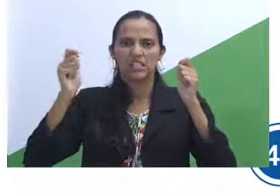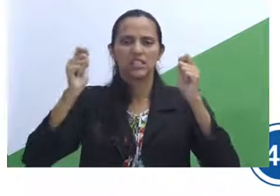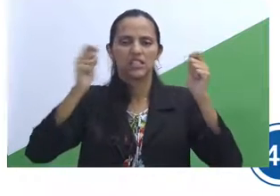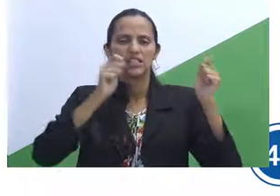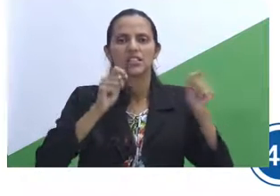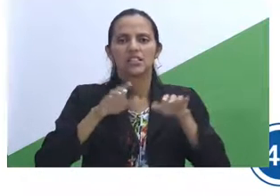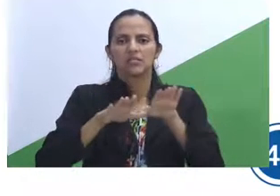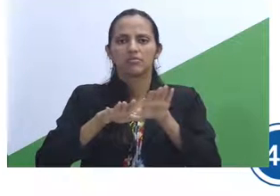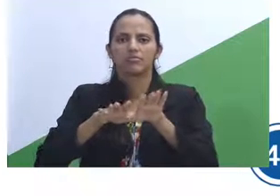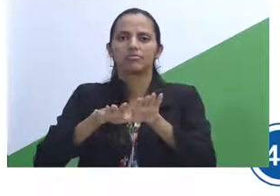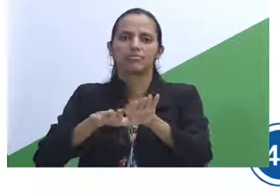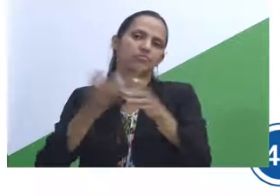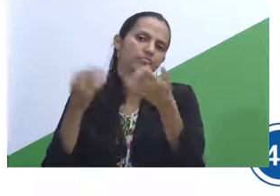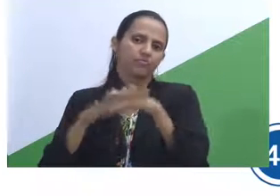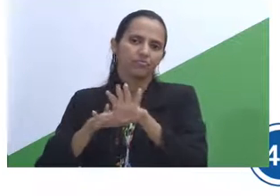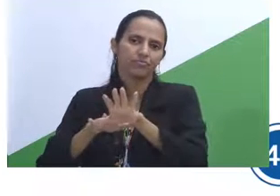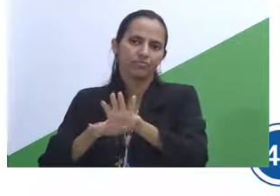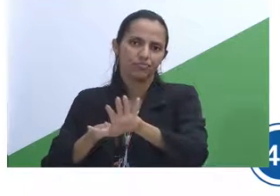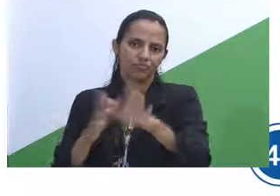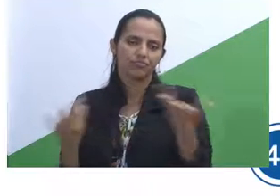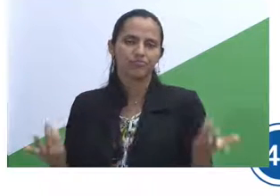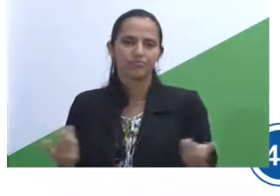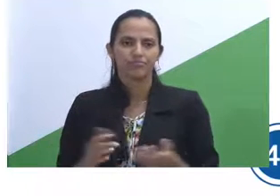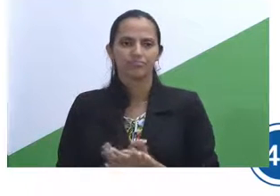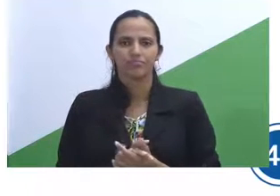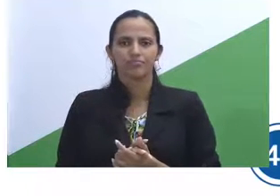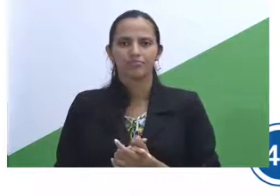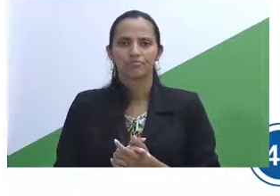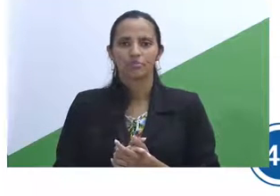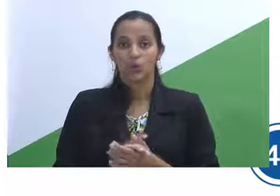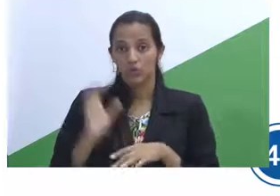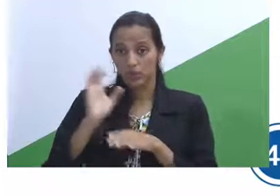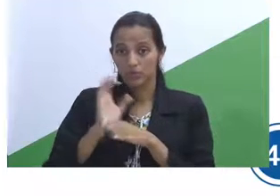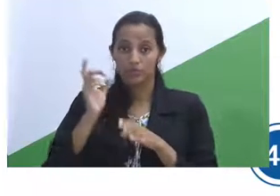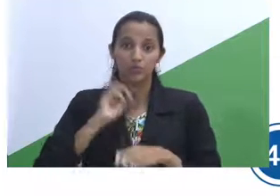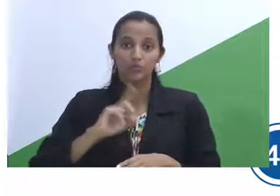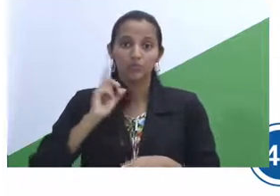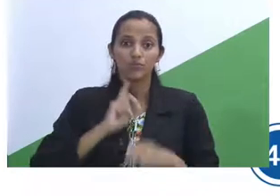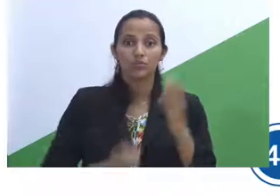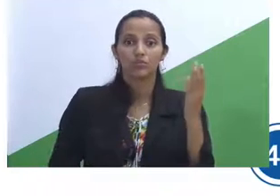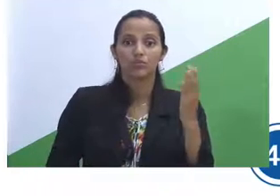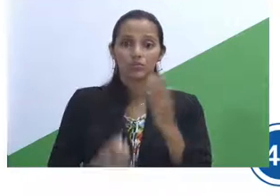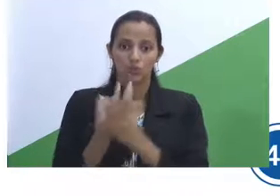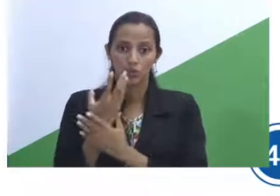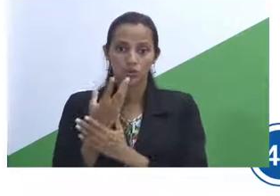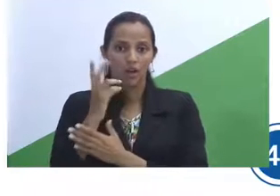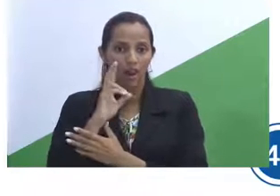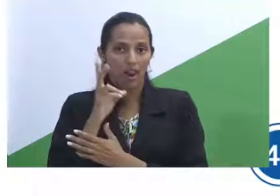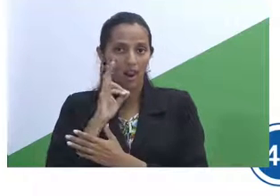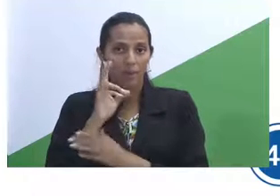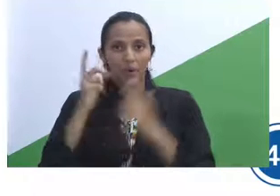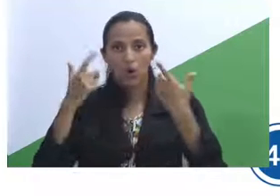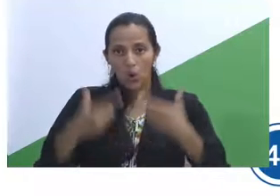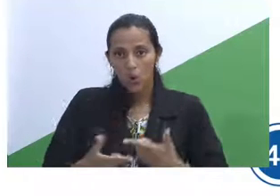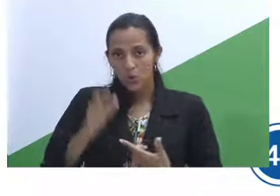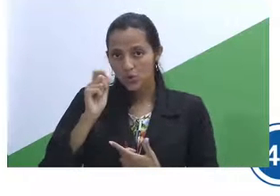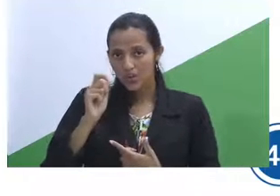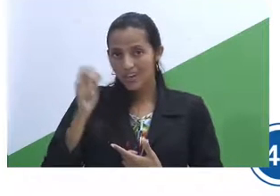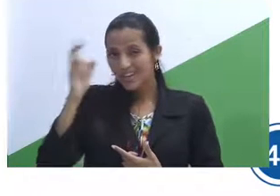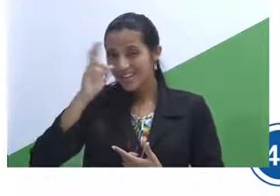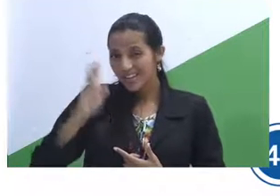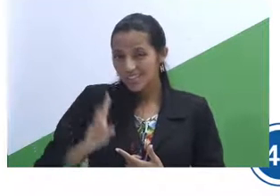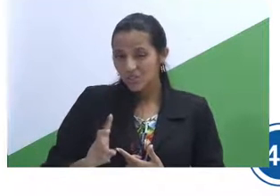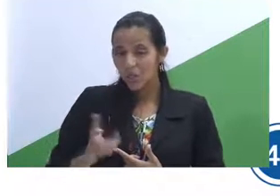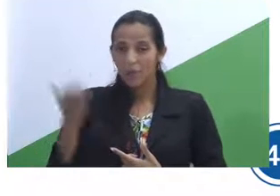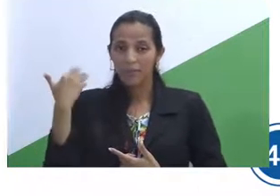assim, né, então, tá lá, olha só, de Minas Gerais surge o documento Manifesto dos Mineiros, onde figuras importantes da